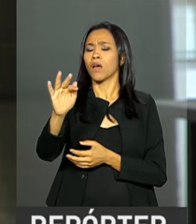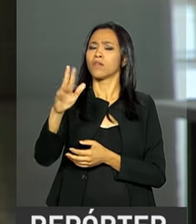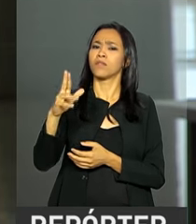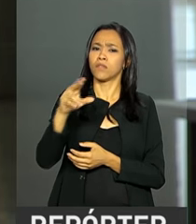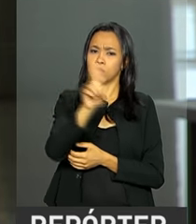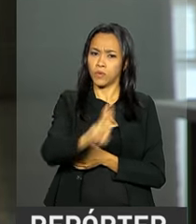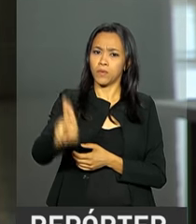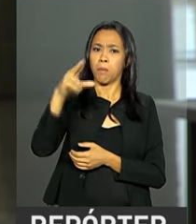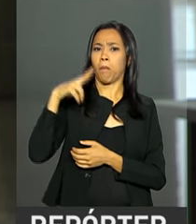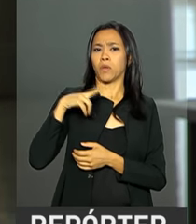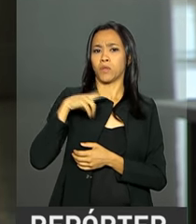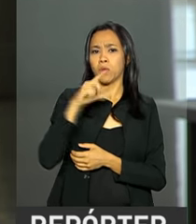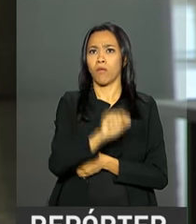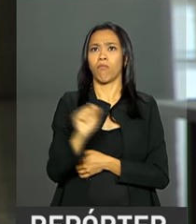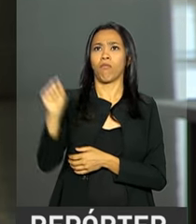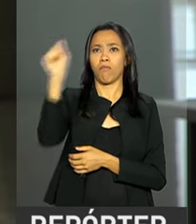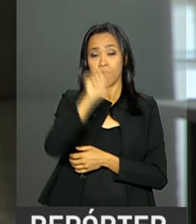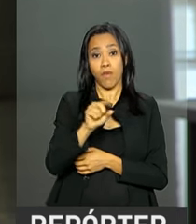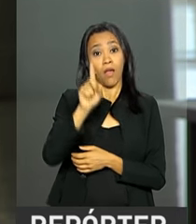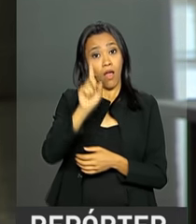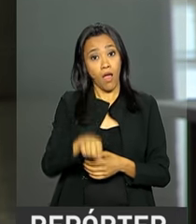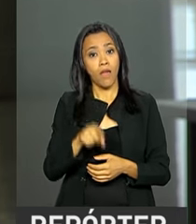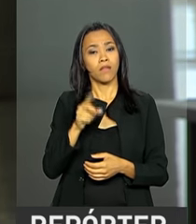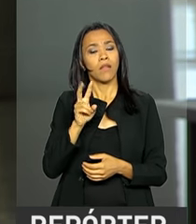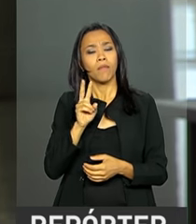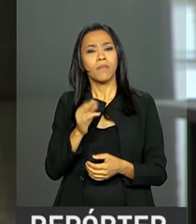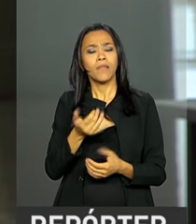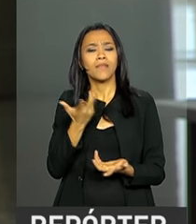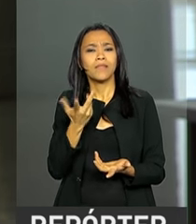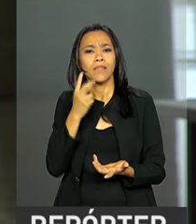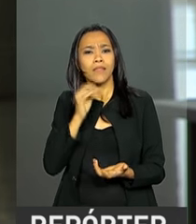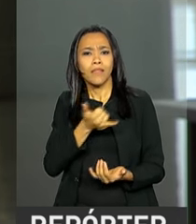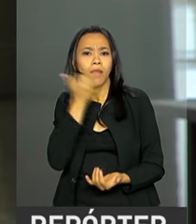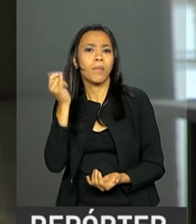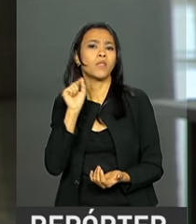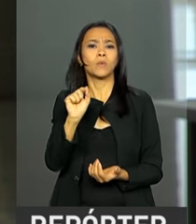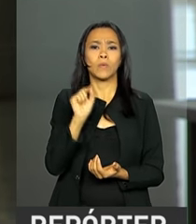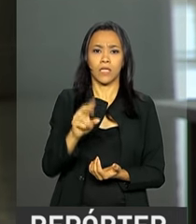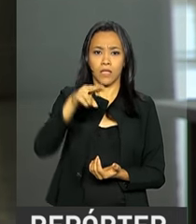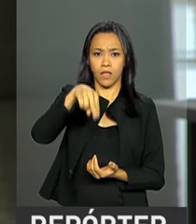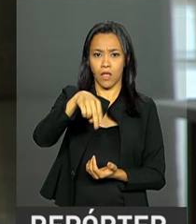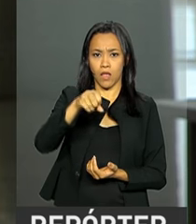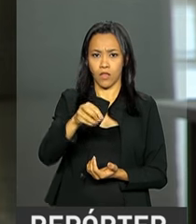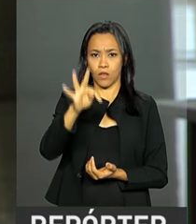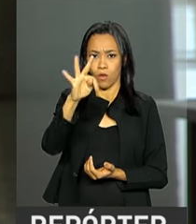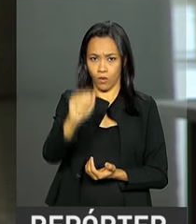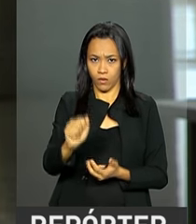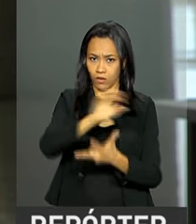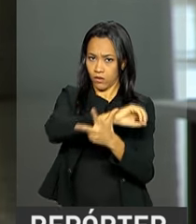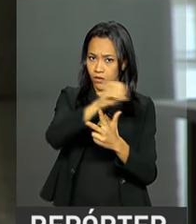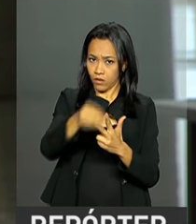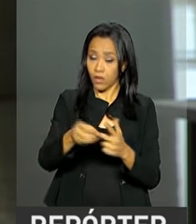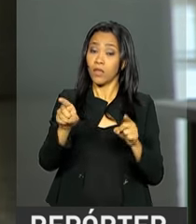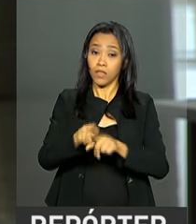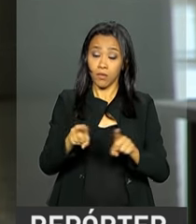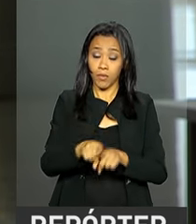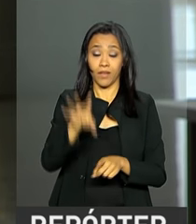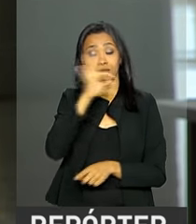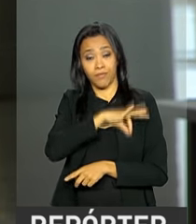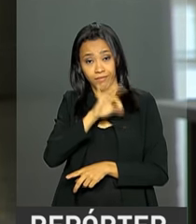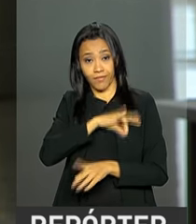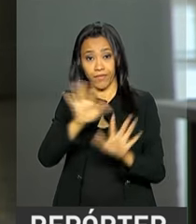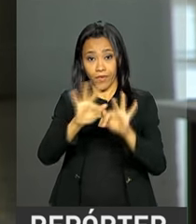particulares. E leva em conta, então, o desempenho do estudante no Enem, o Exame Nacional do Ensino Médio e também leva em conta a situação